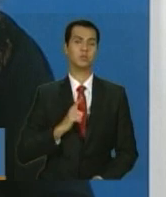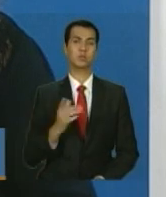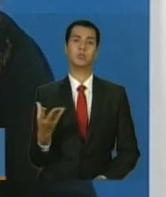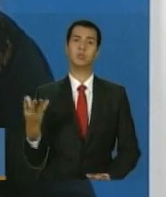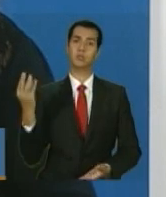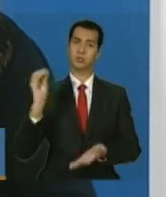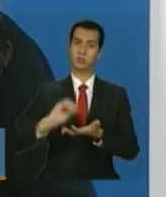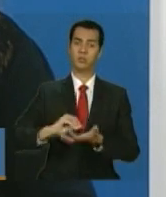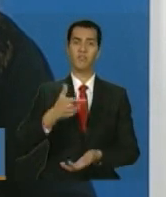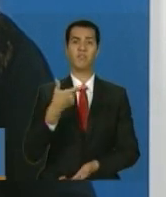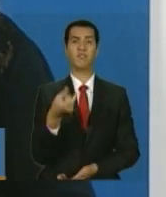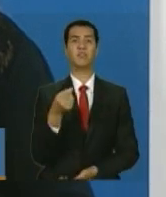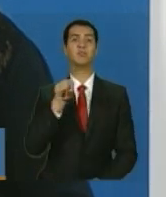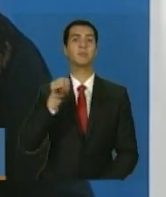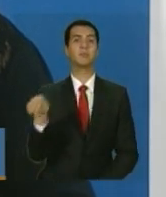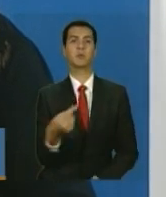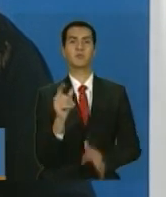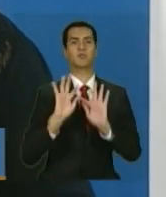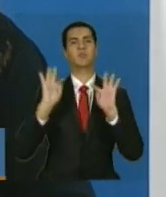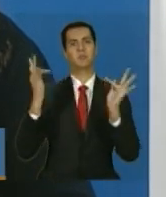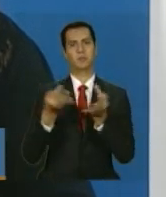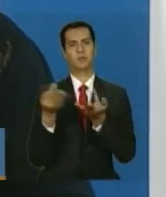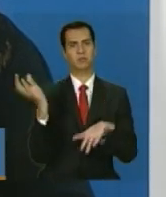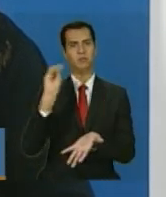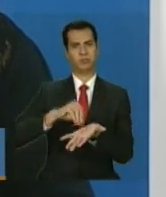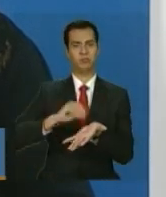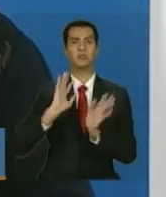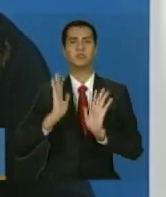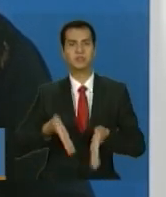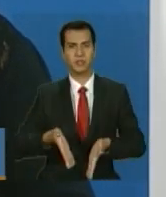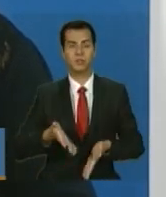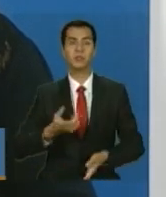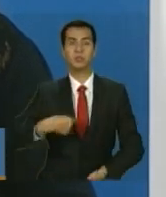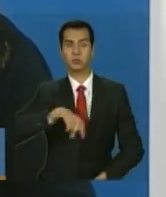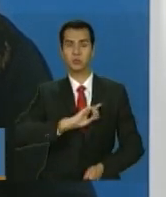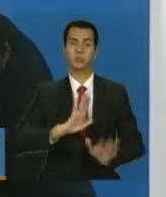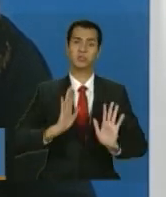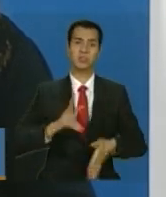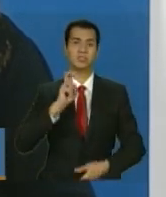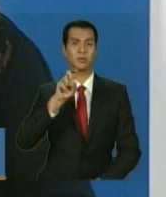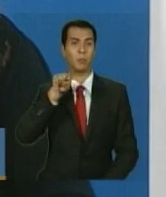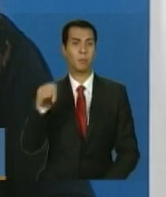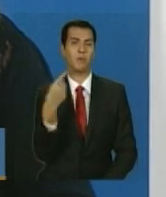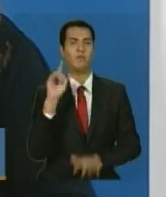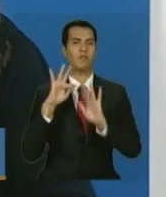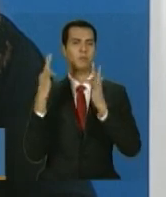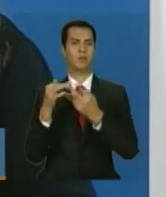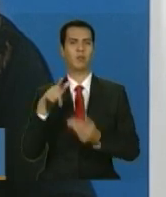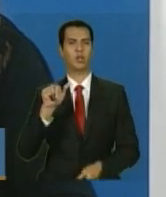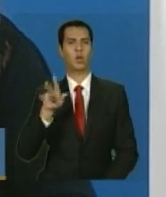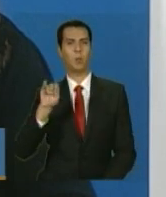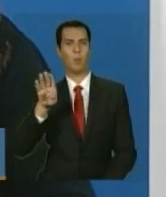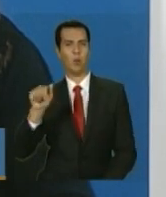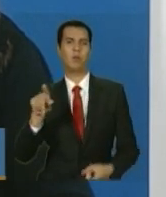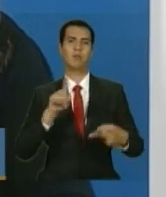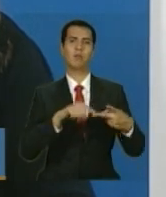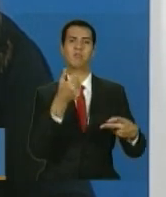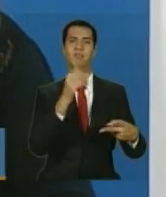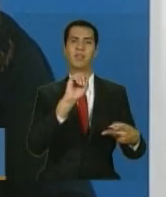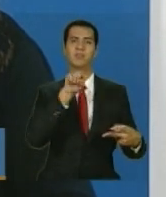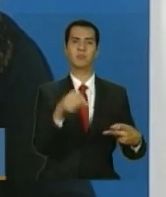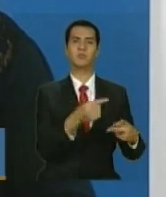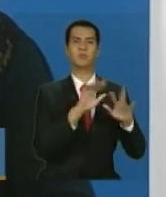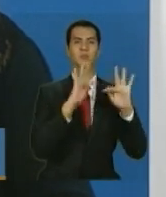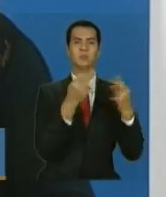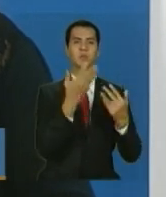a esses grupos cadastrados. Também nesse ano já cadastramos mais de 5 mil famílias quilombolas, mais de 10 mil famílias indígenas. E esse é